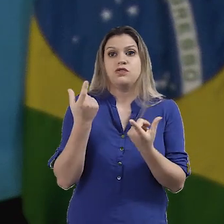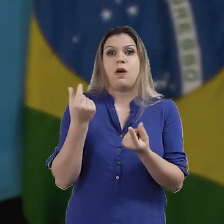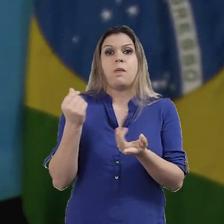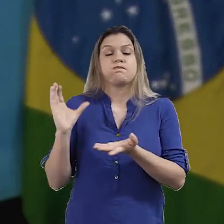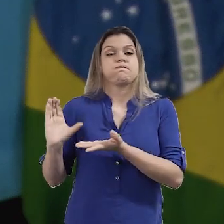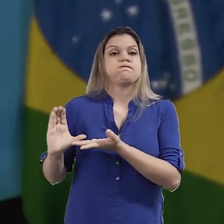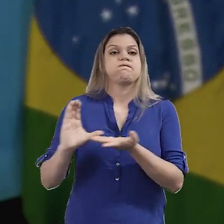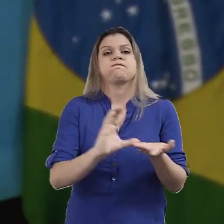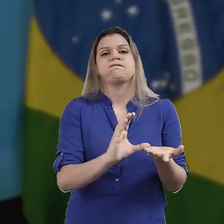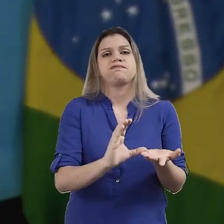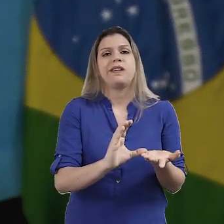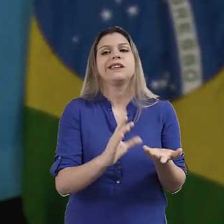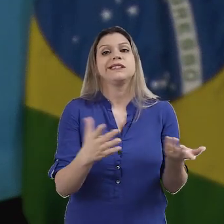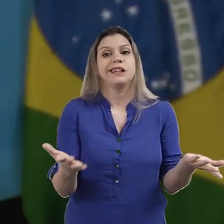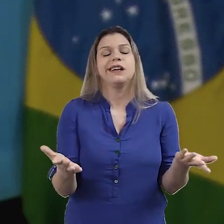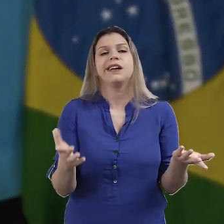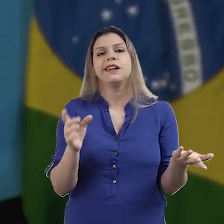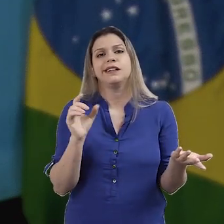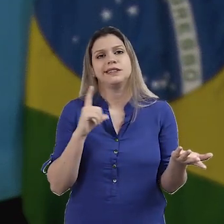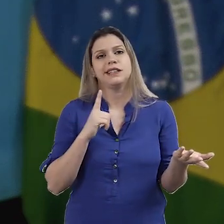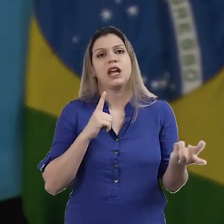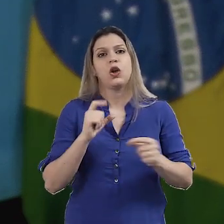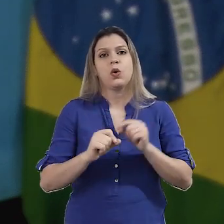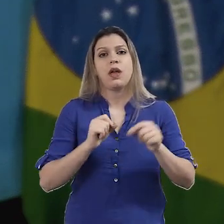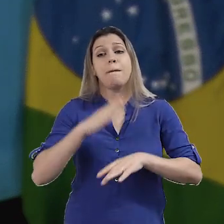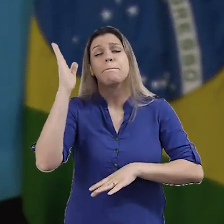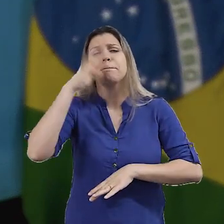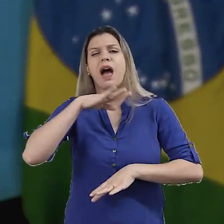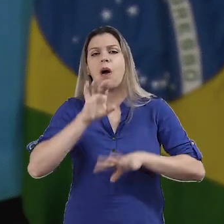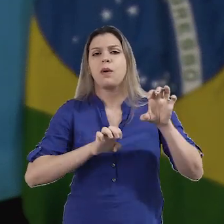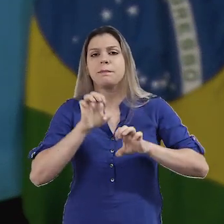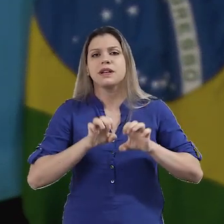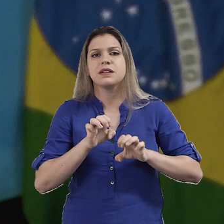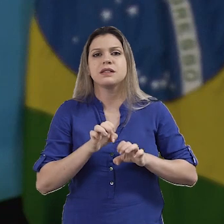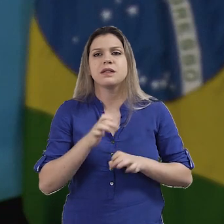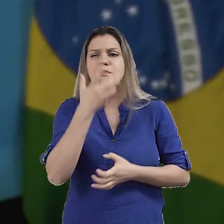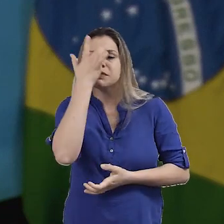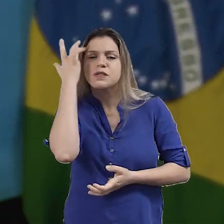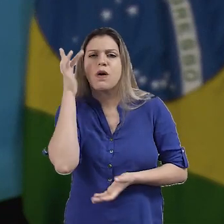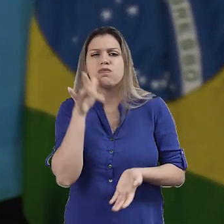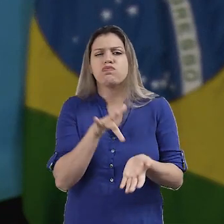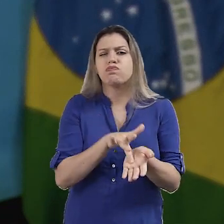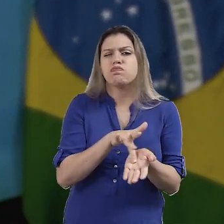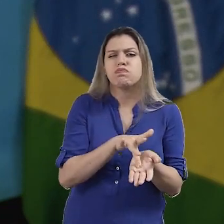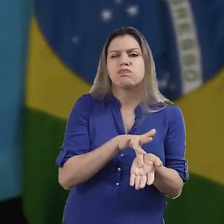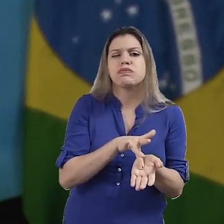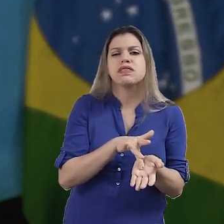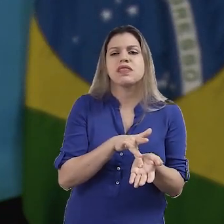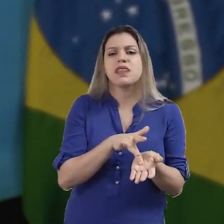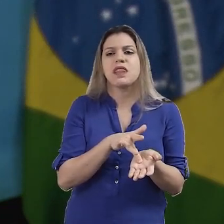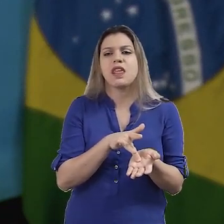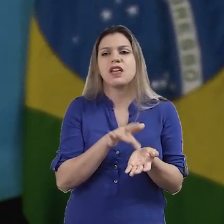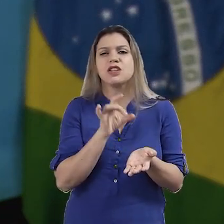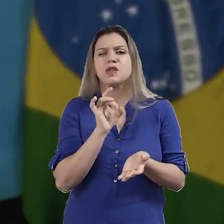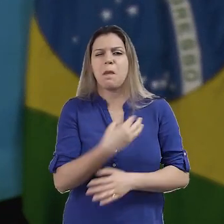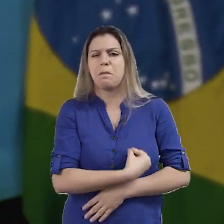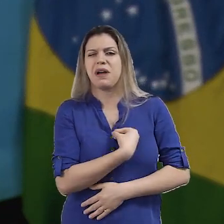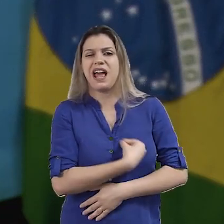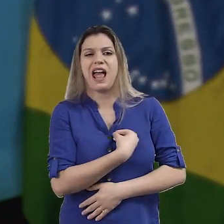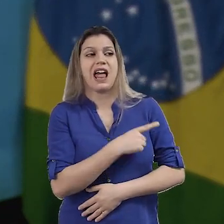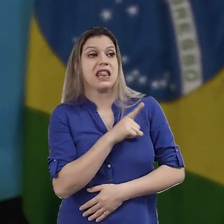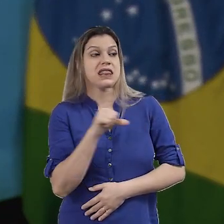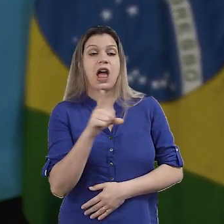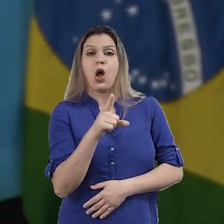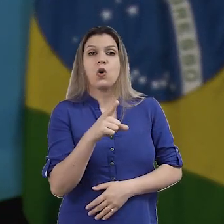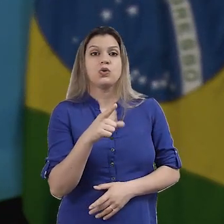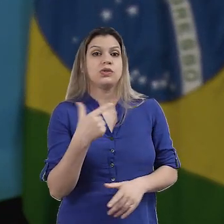muito dinheiro, acaba também atraindo as más empresas, as empresas que querem entrar e participar não para prestar